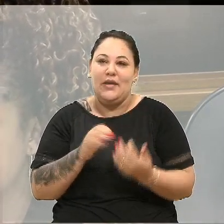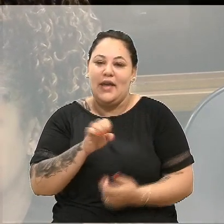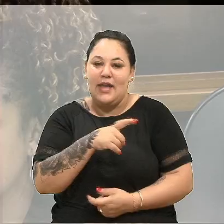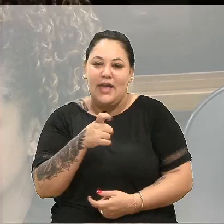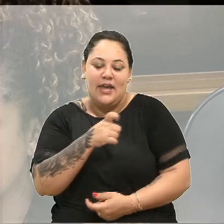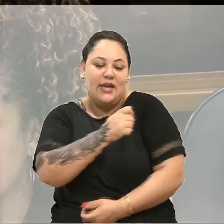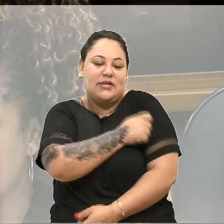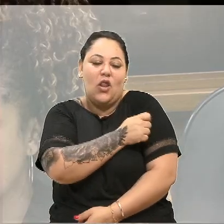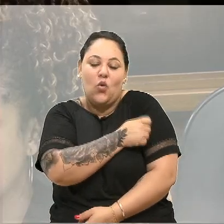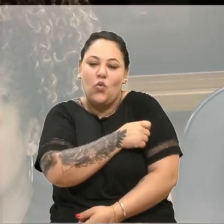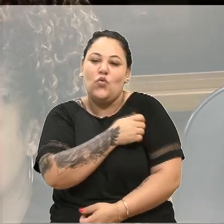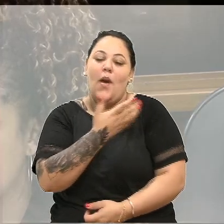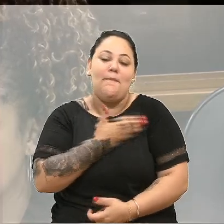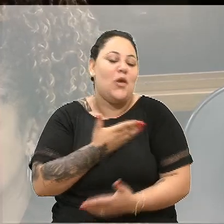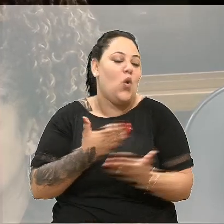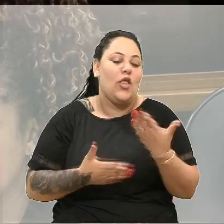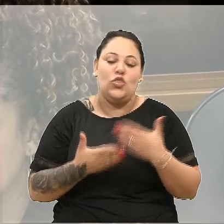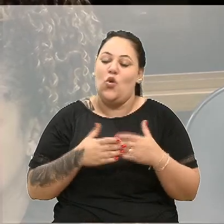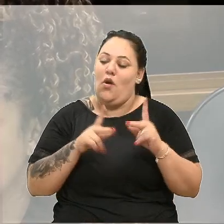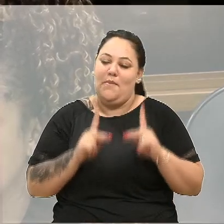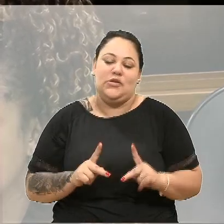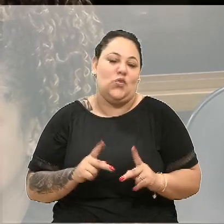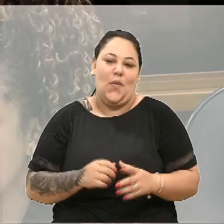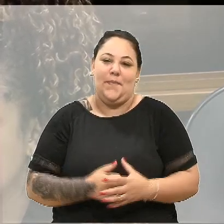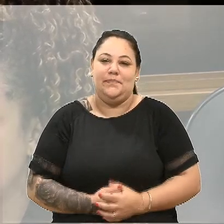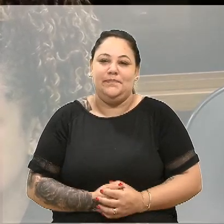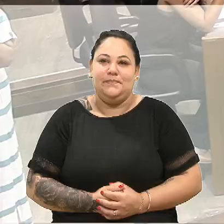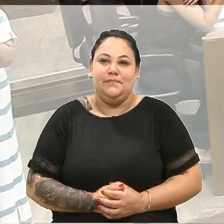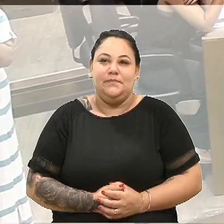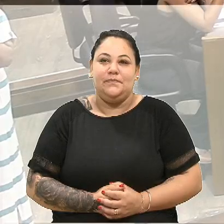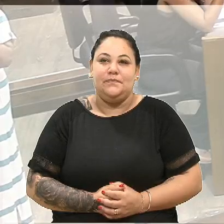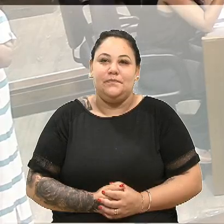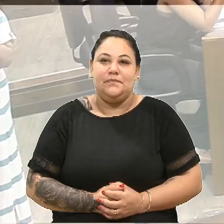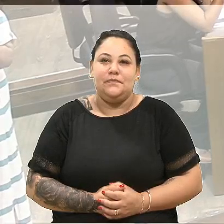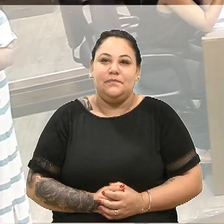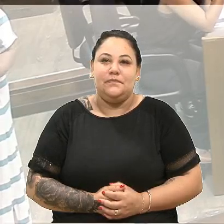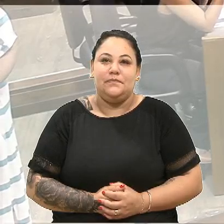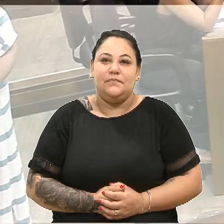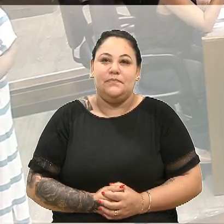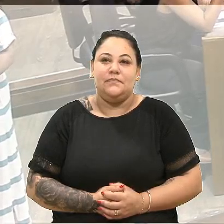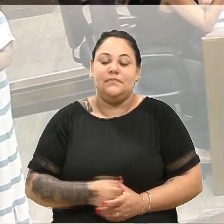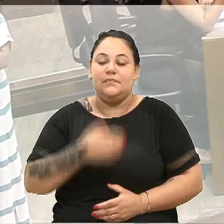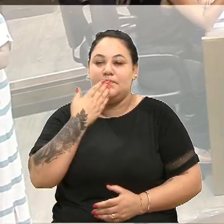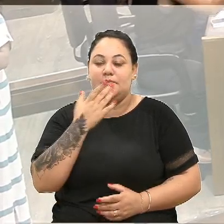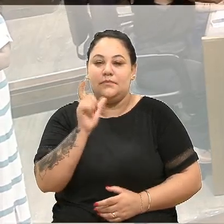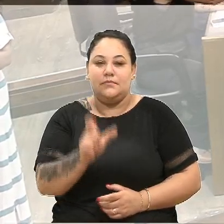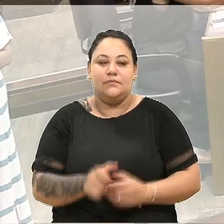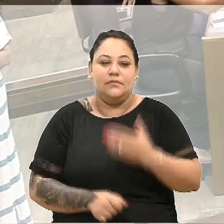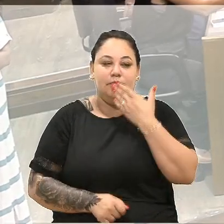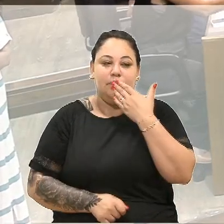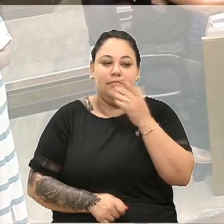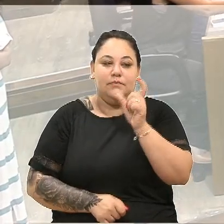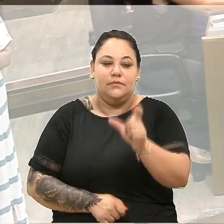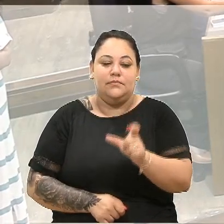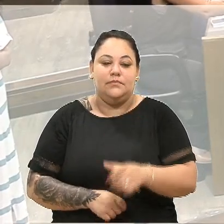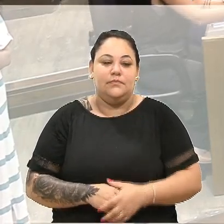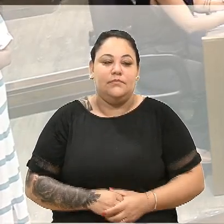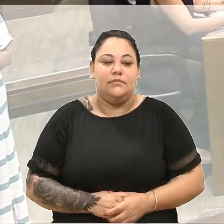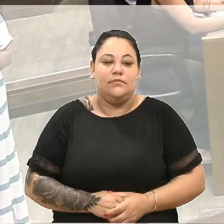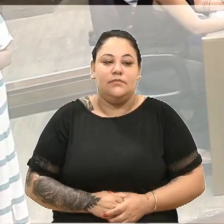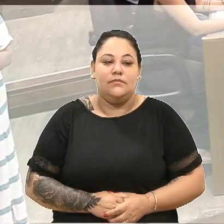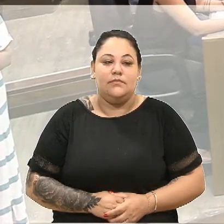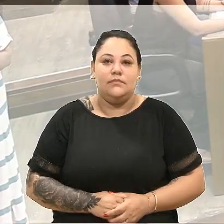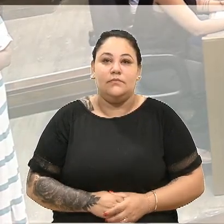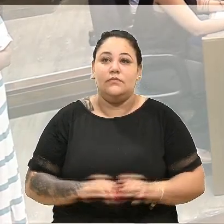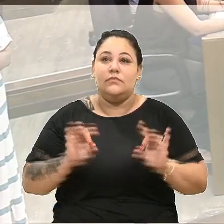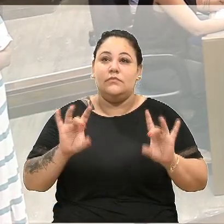amigos, a todas as pessoas que o Zé Clemente Pozenato marcou. Peço a palavra, senhora presidente. Peço a palavra, senhor presidente. Só uma informação, nós